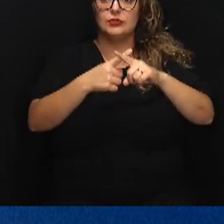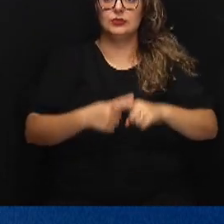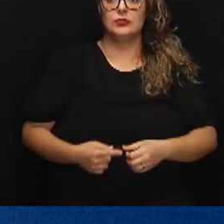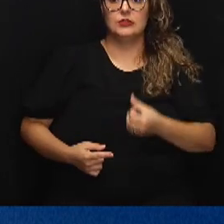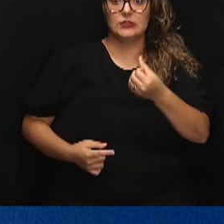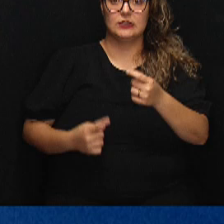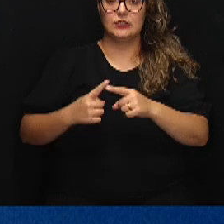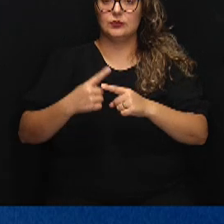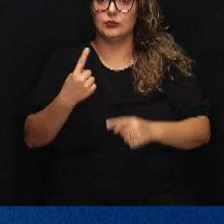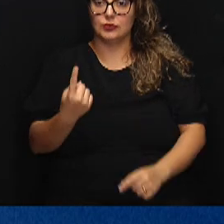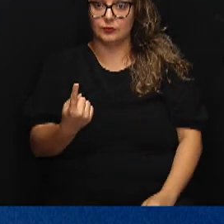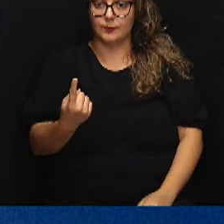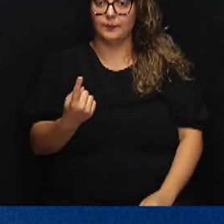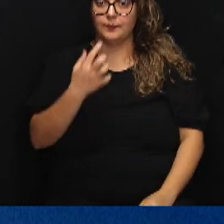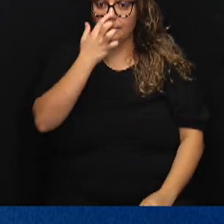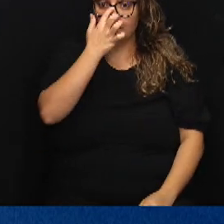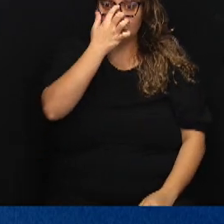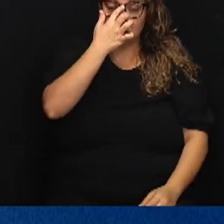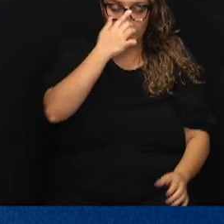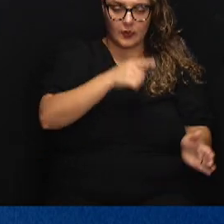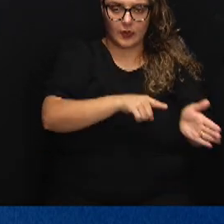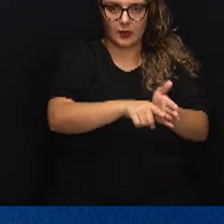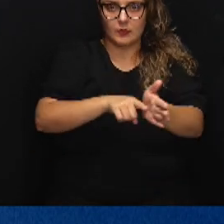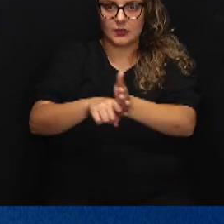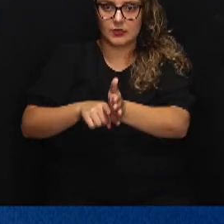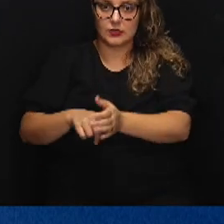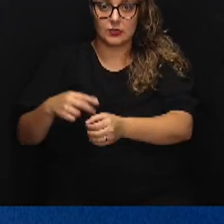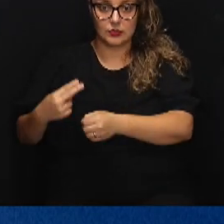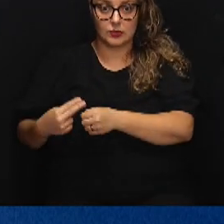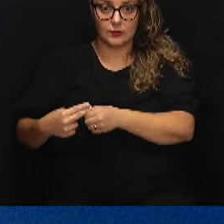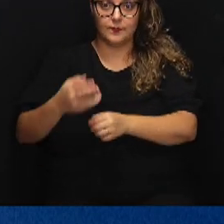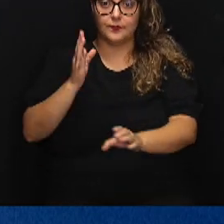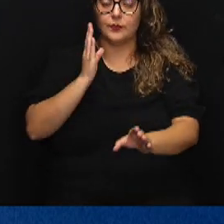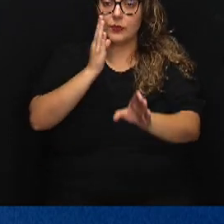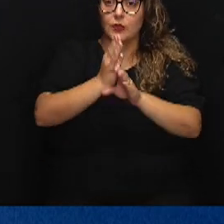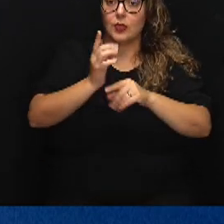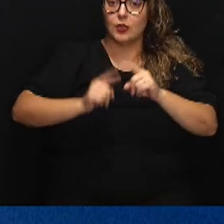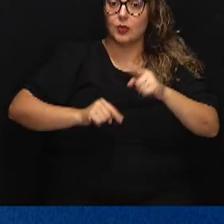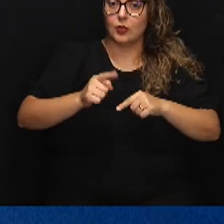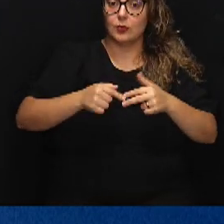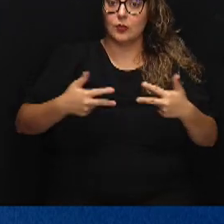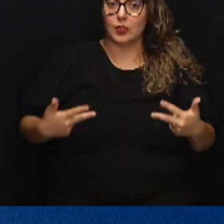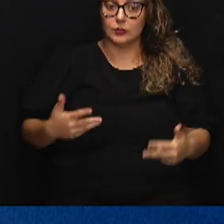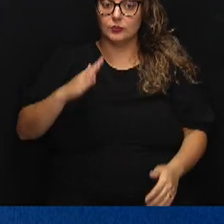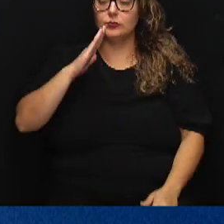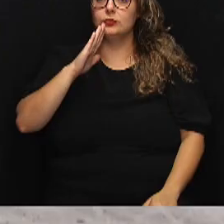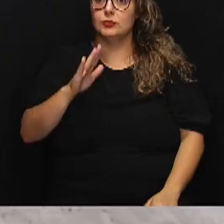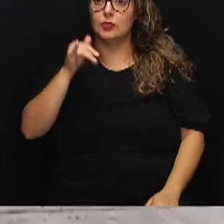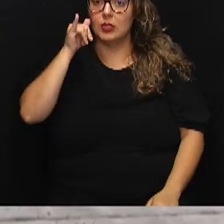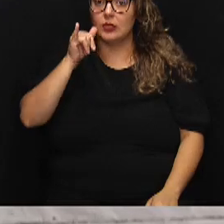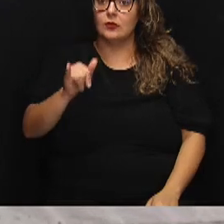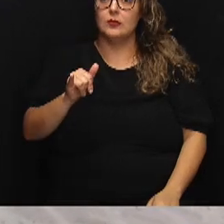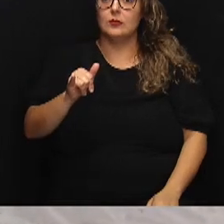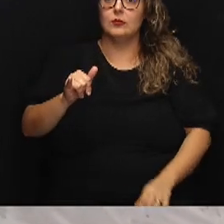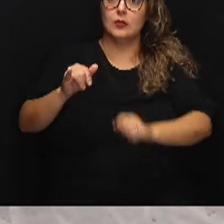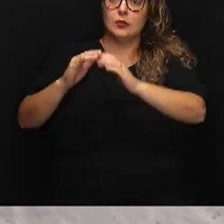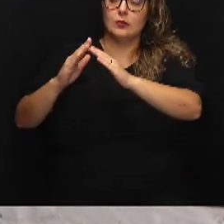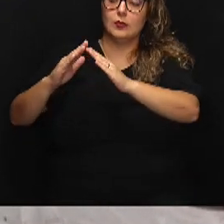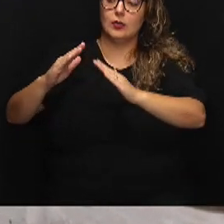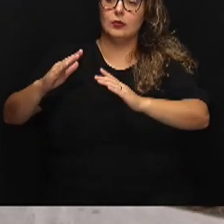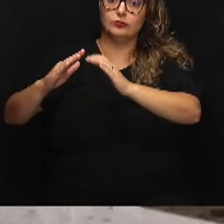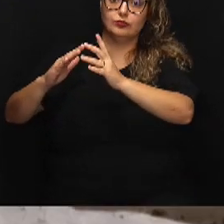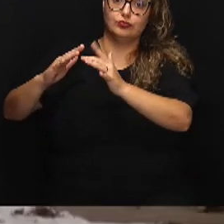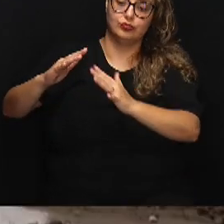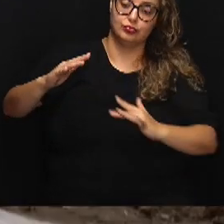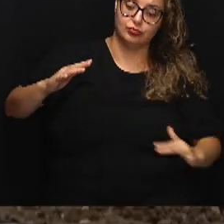6x1. E pesquisadores da Unicamp descobrem material que promete evitar deslizamentos de terra